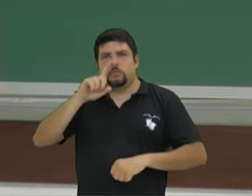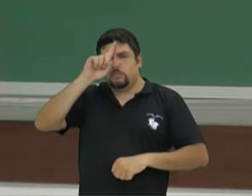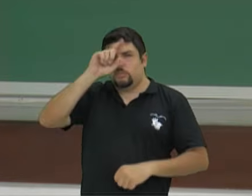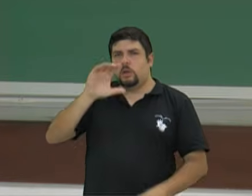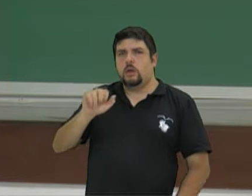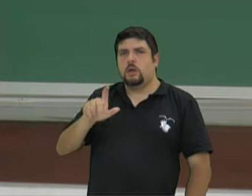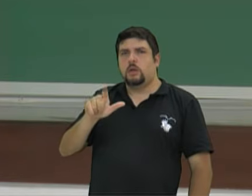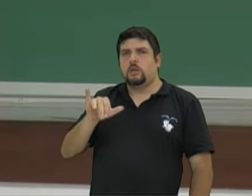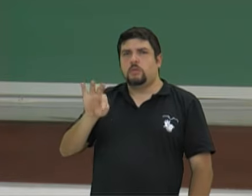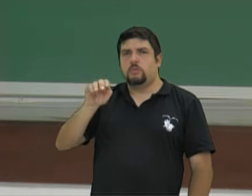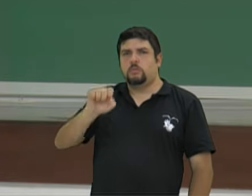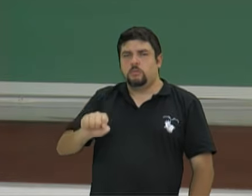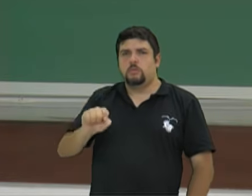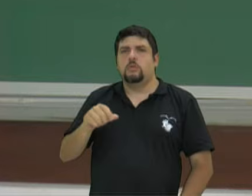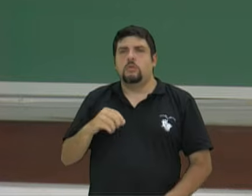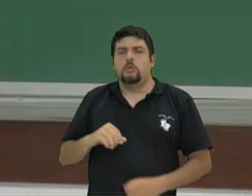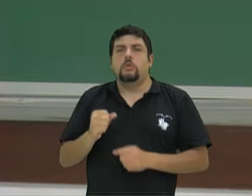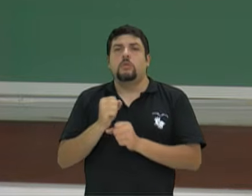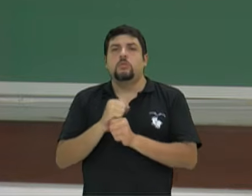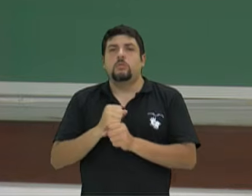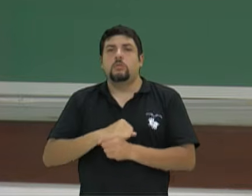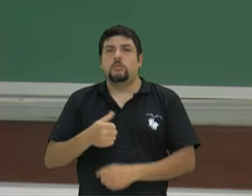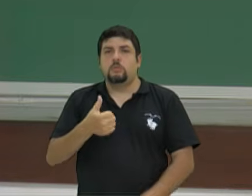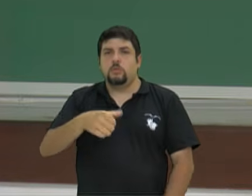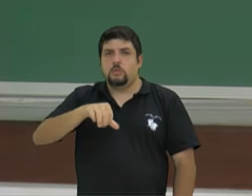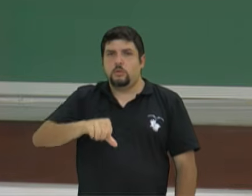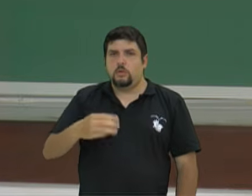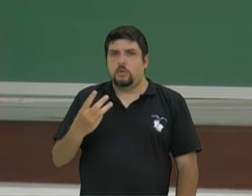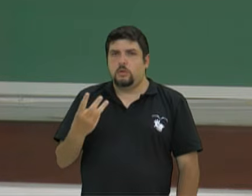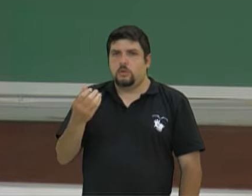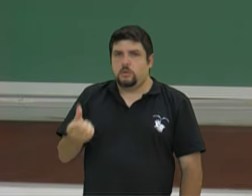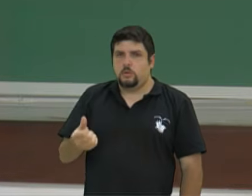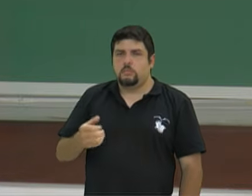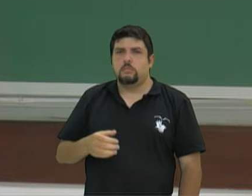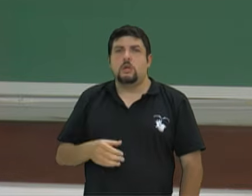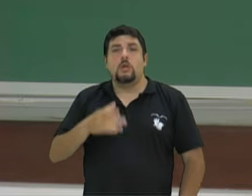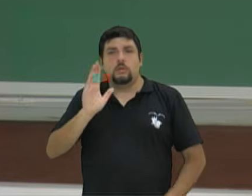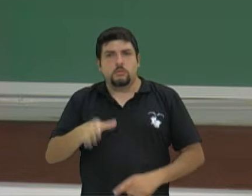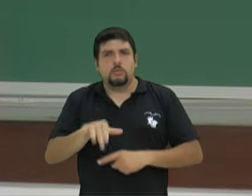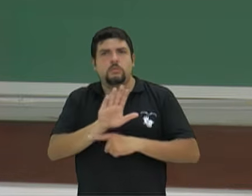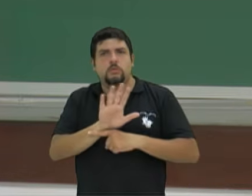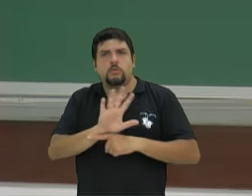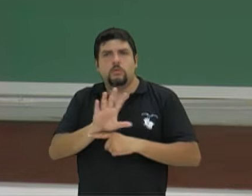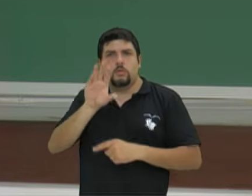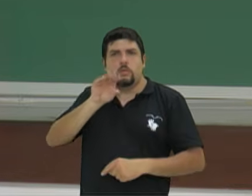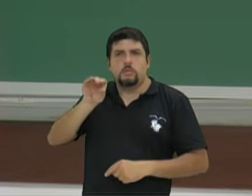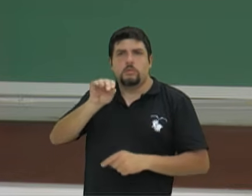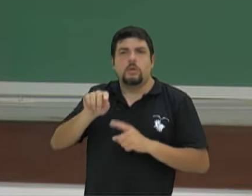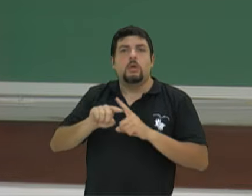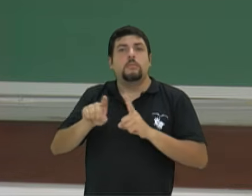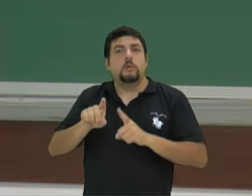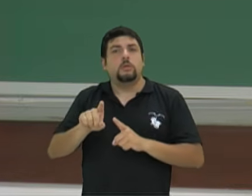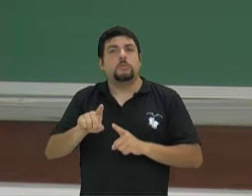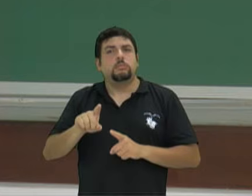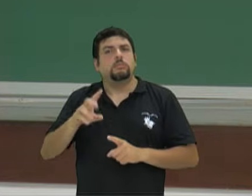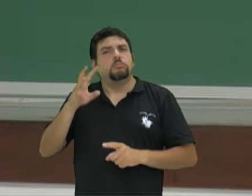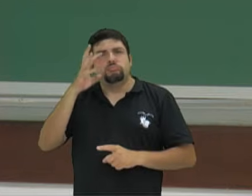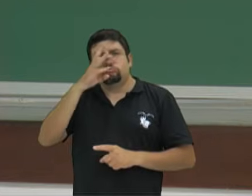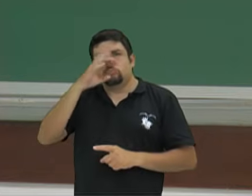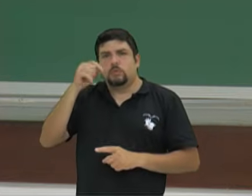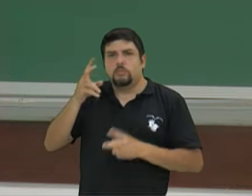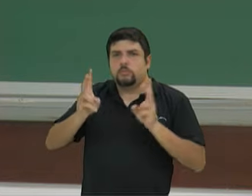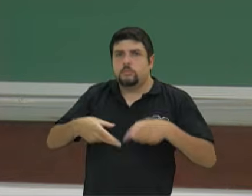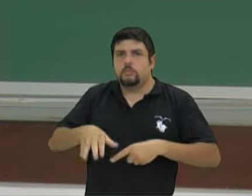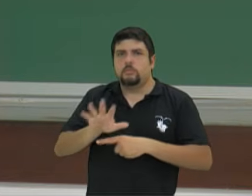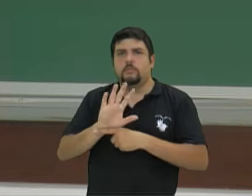obra cinematográfica de 1936, veja, já existia o cinema falado, ele continuava com o sistema mudo, né? O personagem